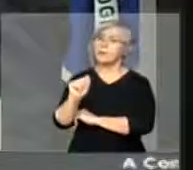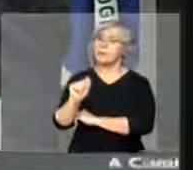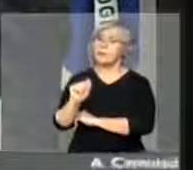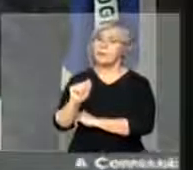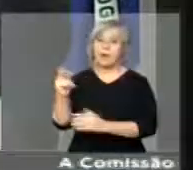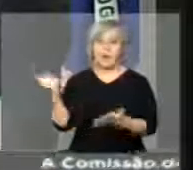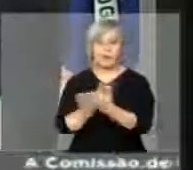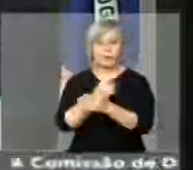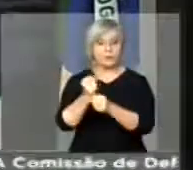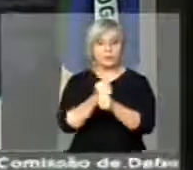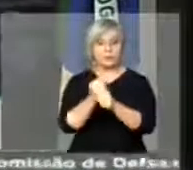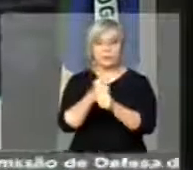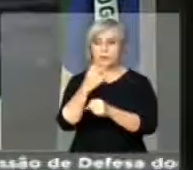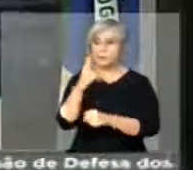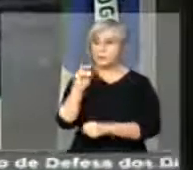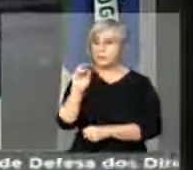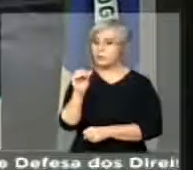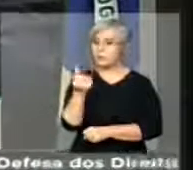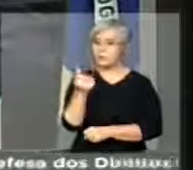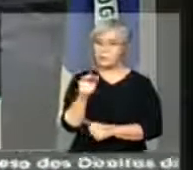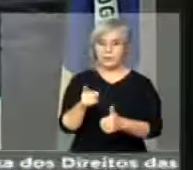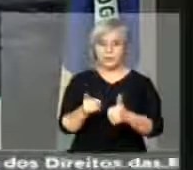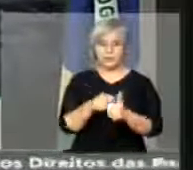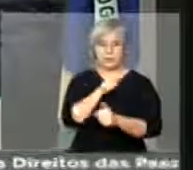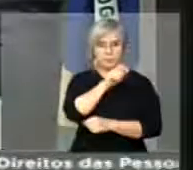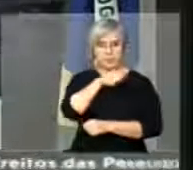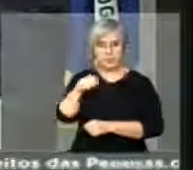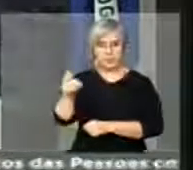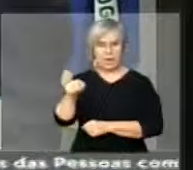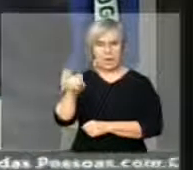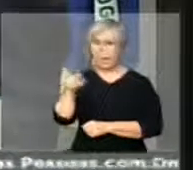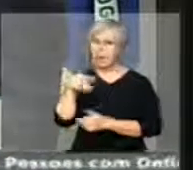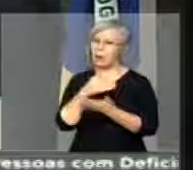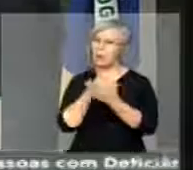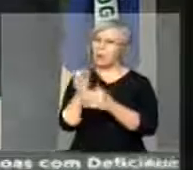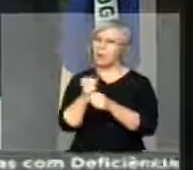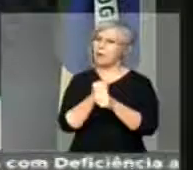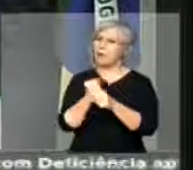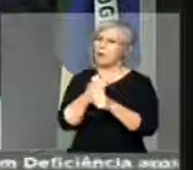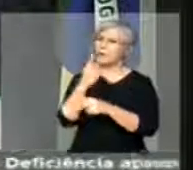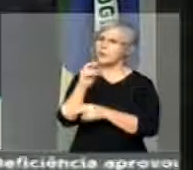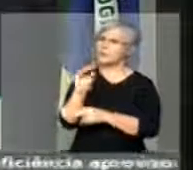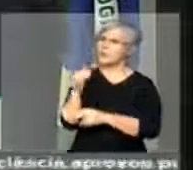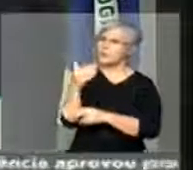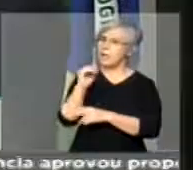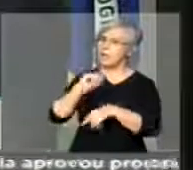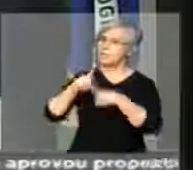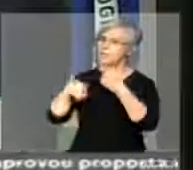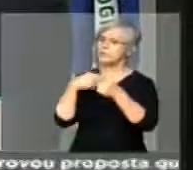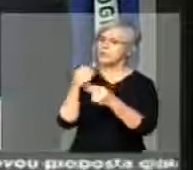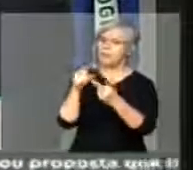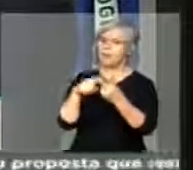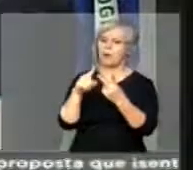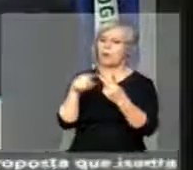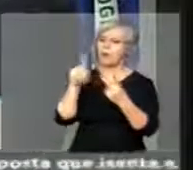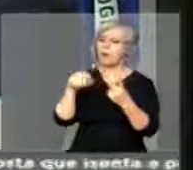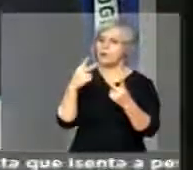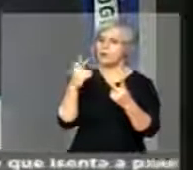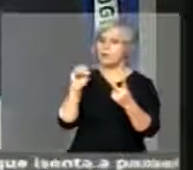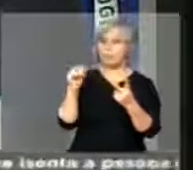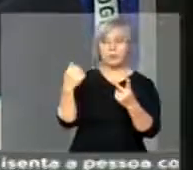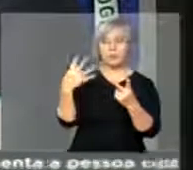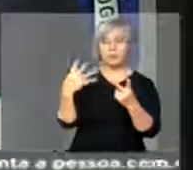2006. A primeira parcela da propina era 2010 e a segunda 2014. Ainda